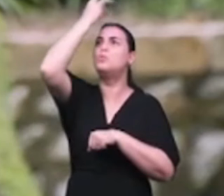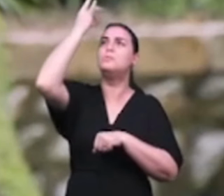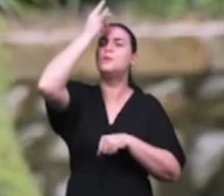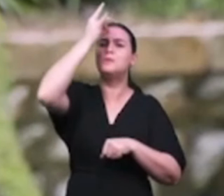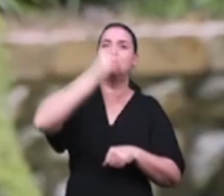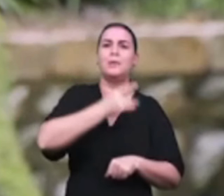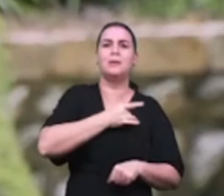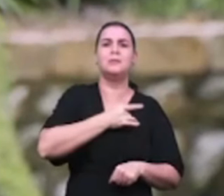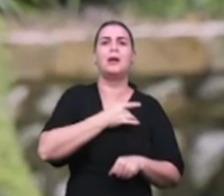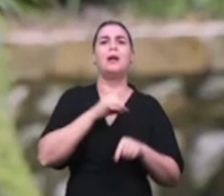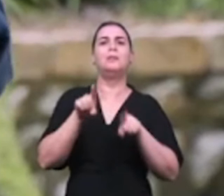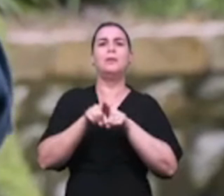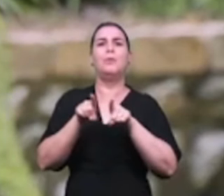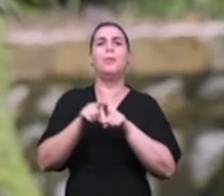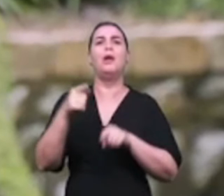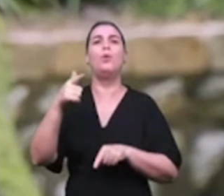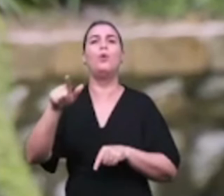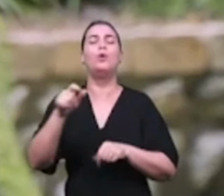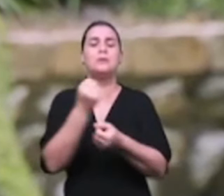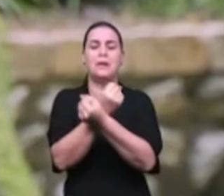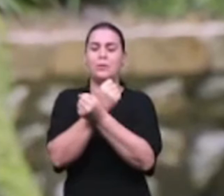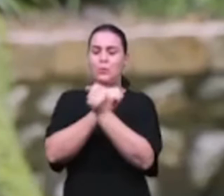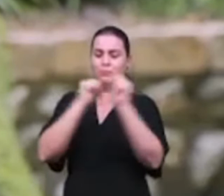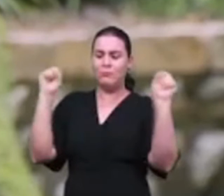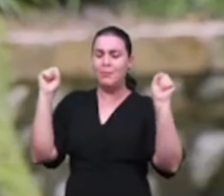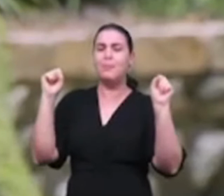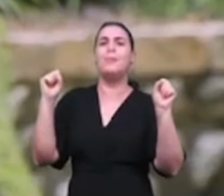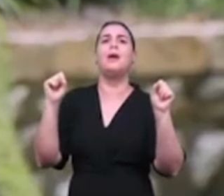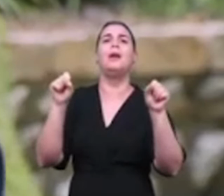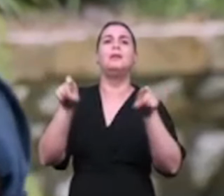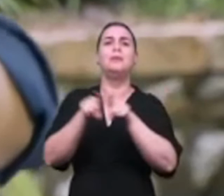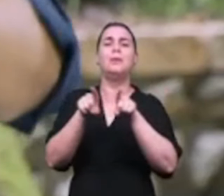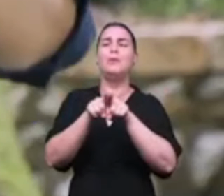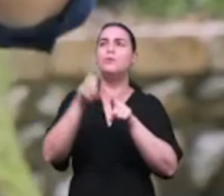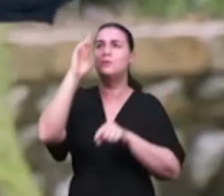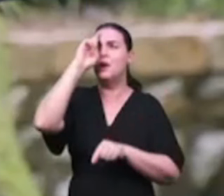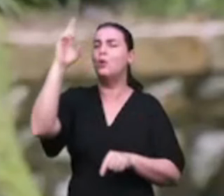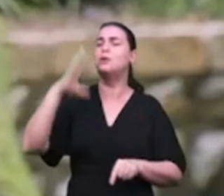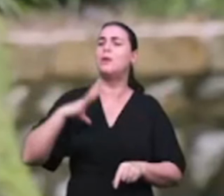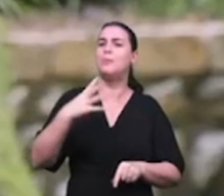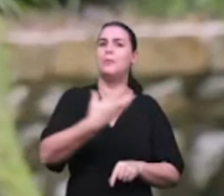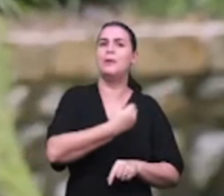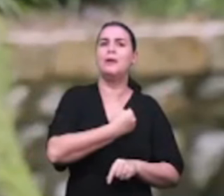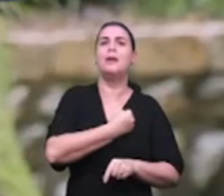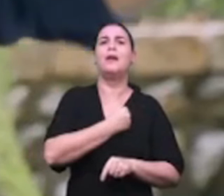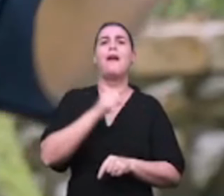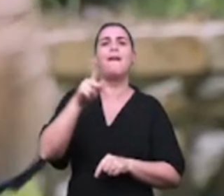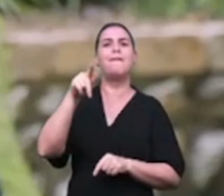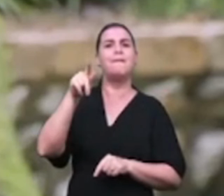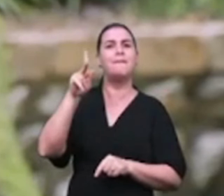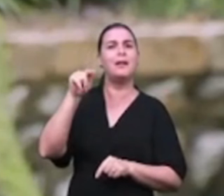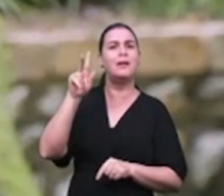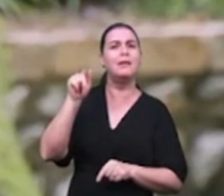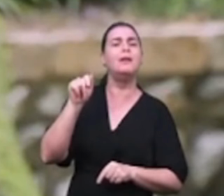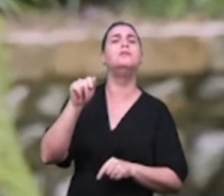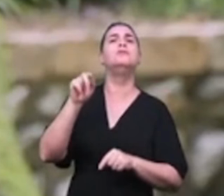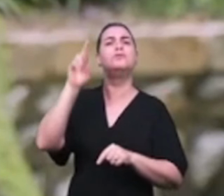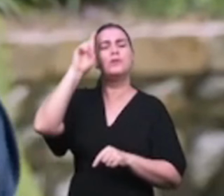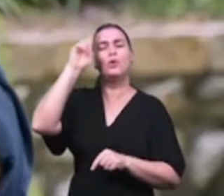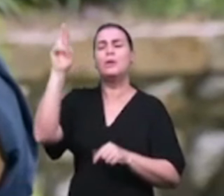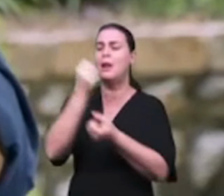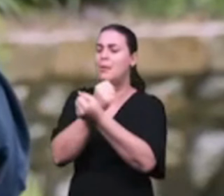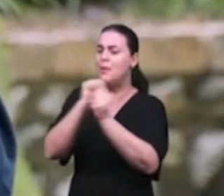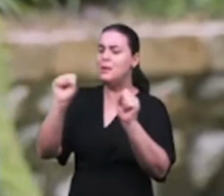Santo, aqui um sendo liberto, lá em São Paulo o Senhor está salvando, lá em Valadares o Senhor está libertando. Deus está